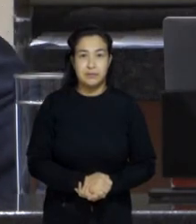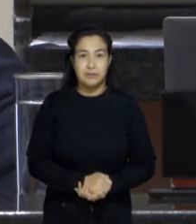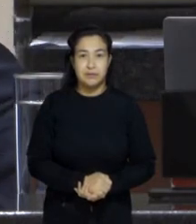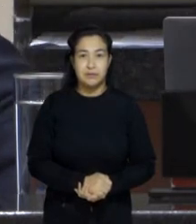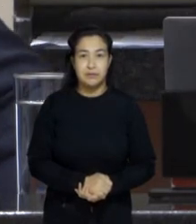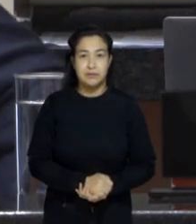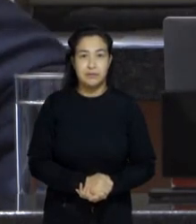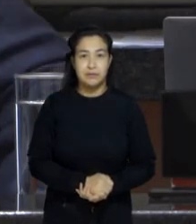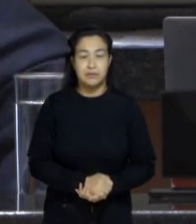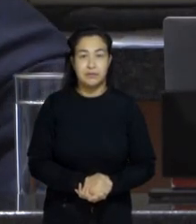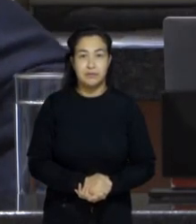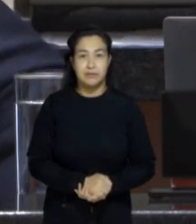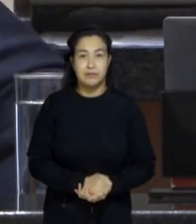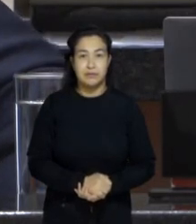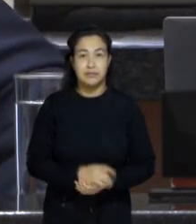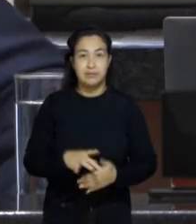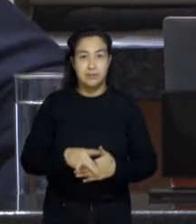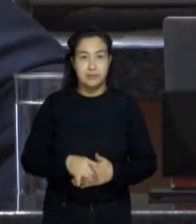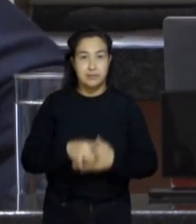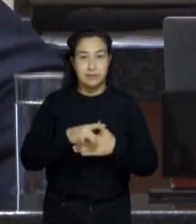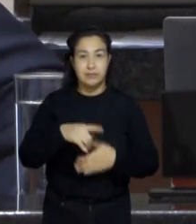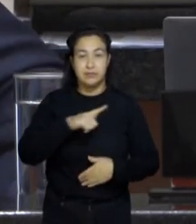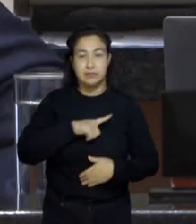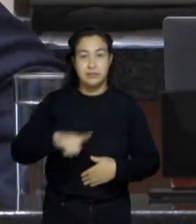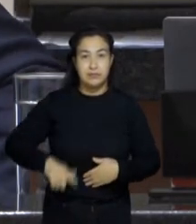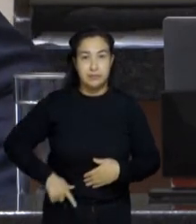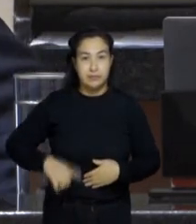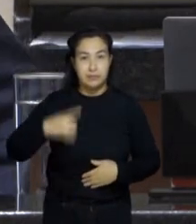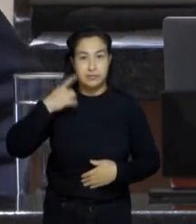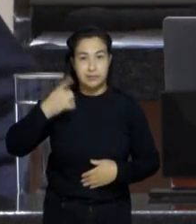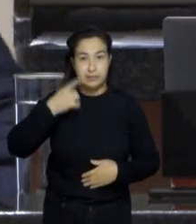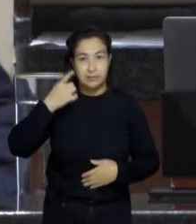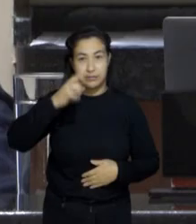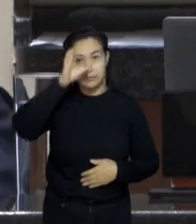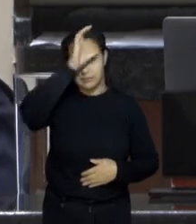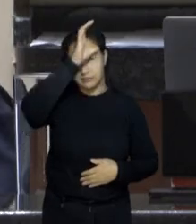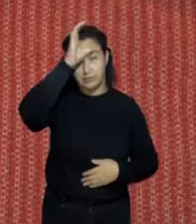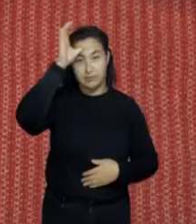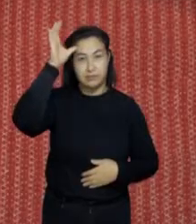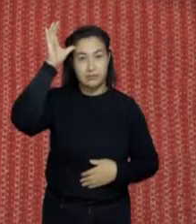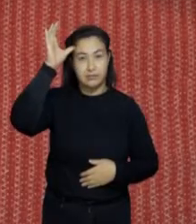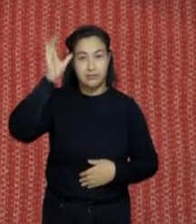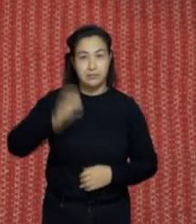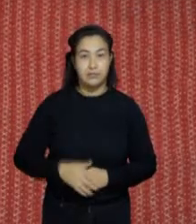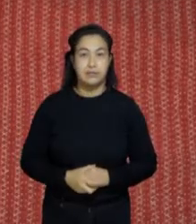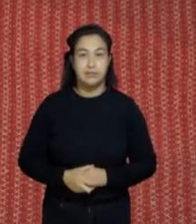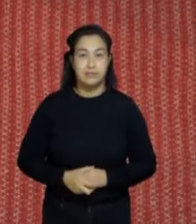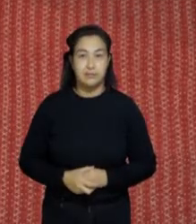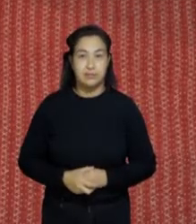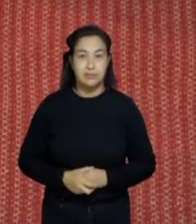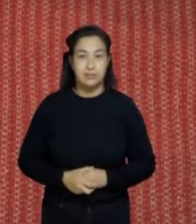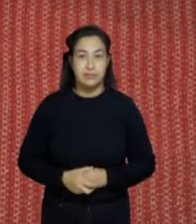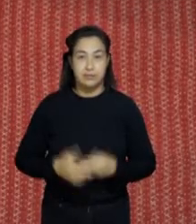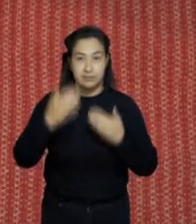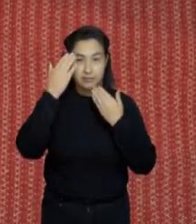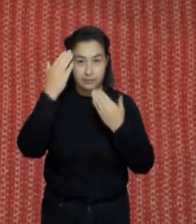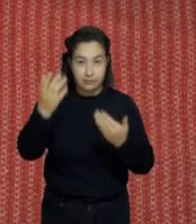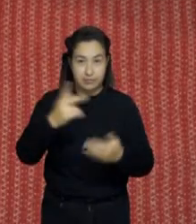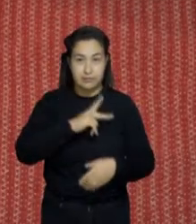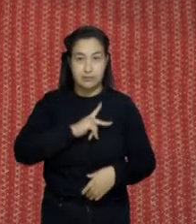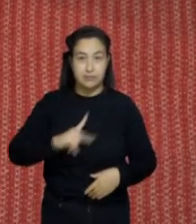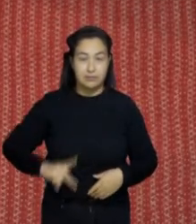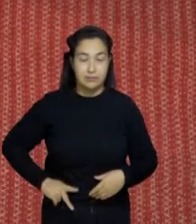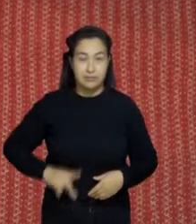Com a palavra, líder do governo, deputado Carlos Humberto. Obrigado, nosso presidente,